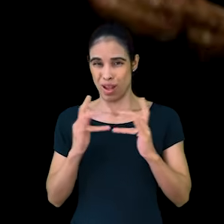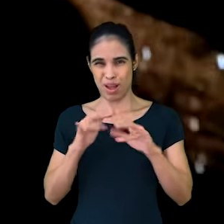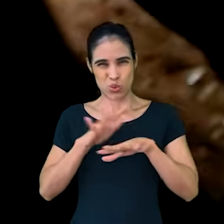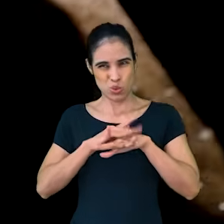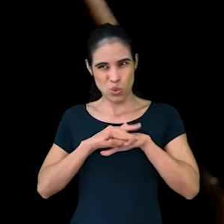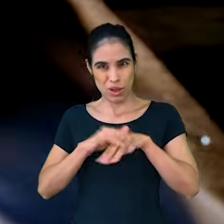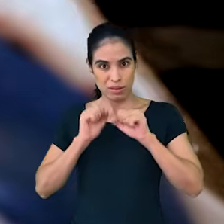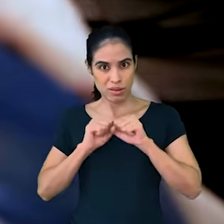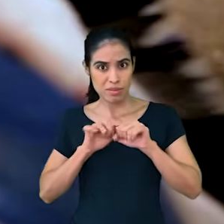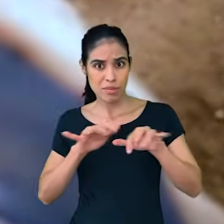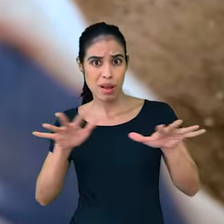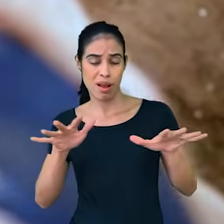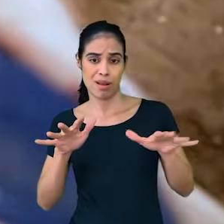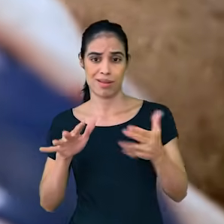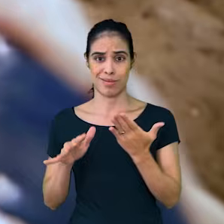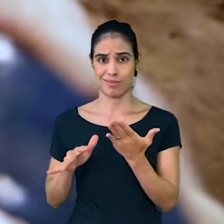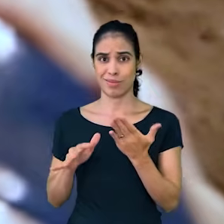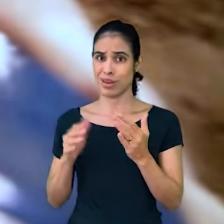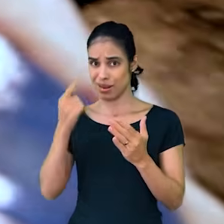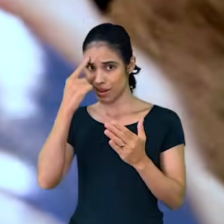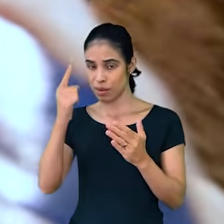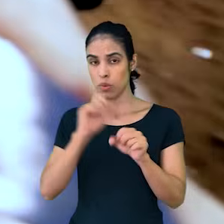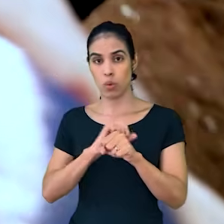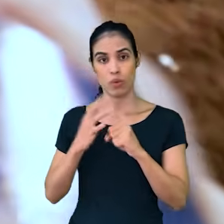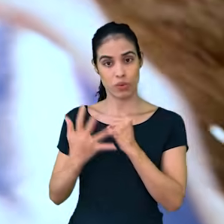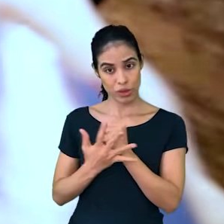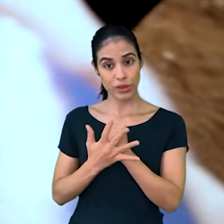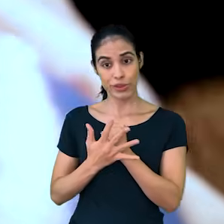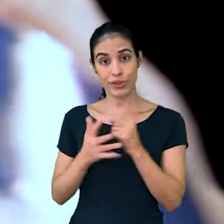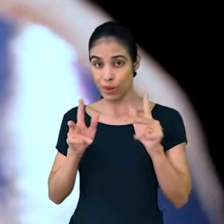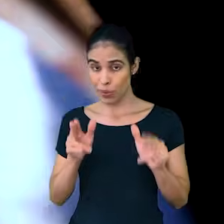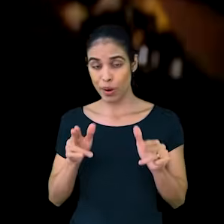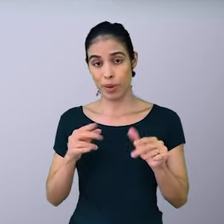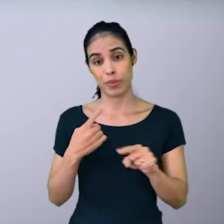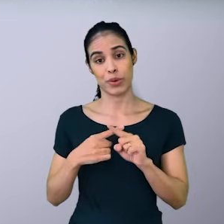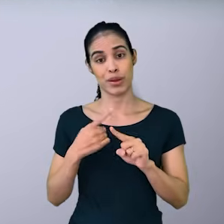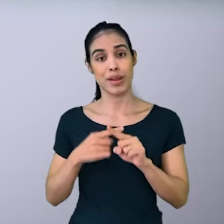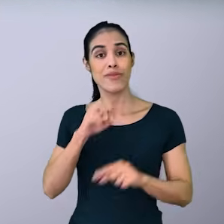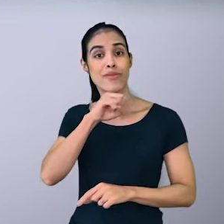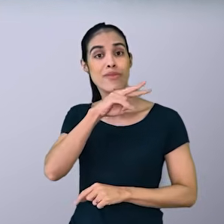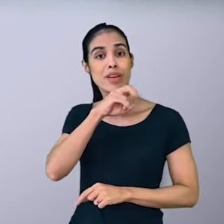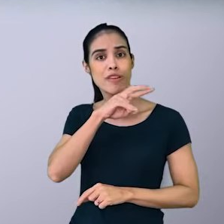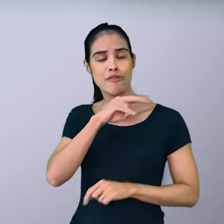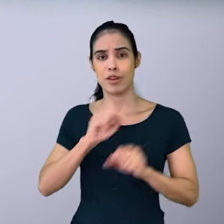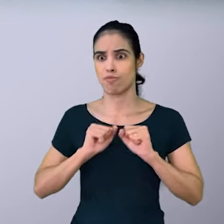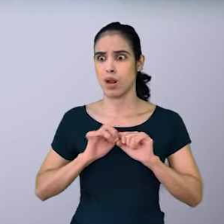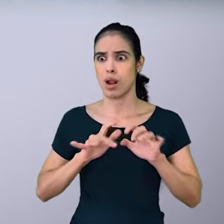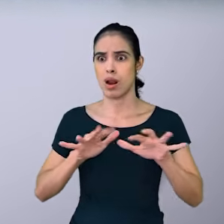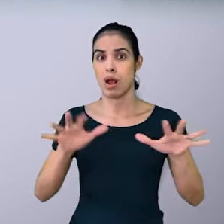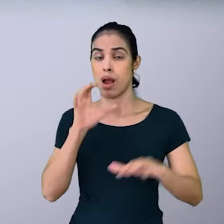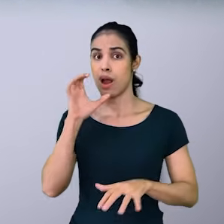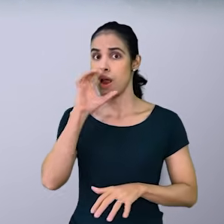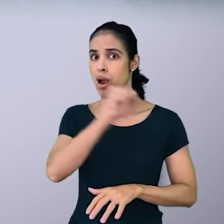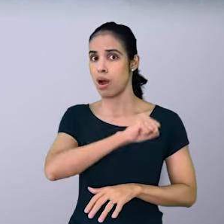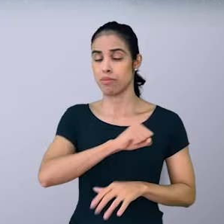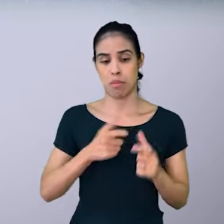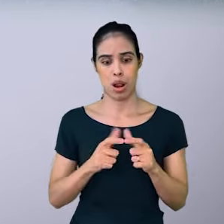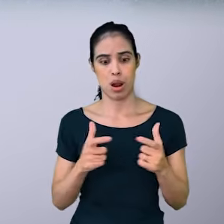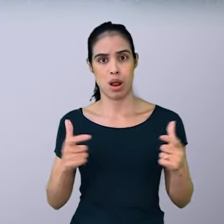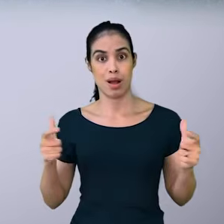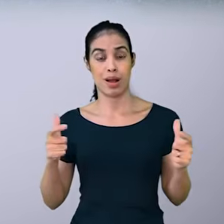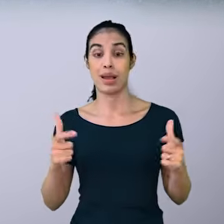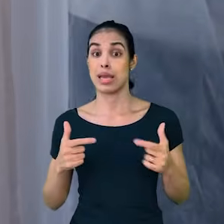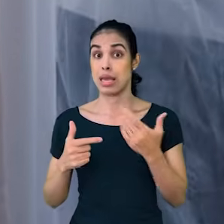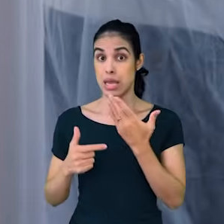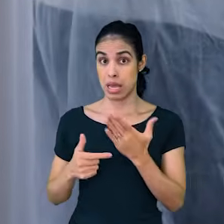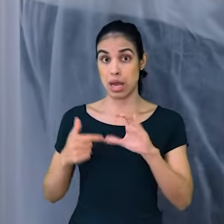doenças infecto-contagiosas, como os infectados pela Covid-19. Isso porque o vírus tem alto grau de